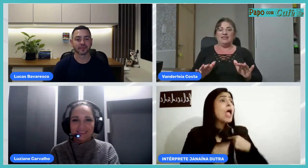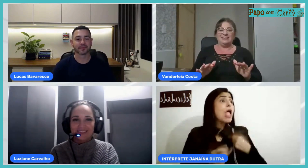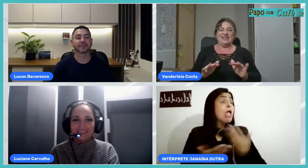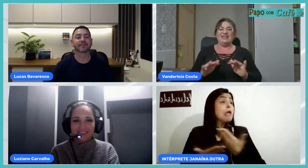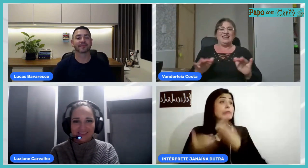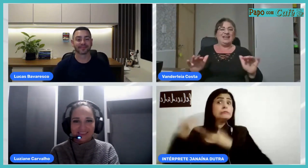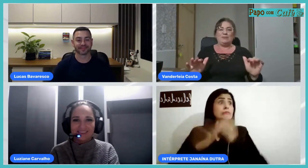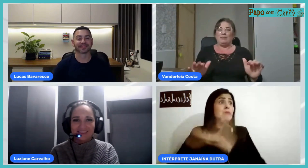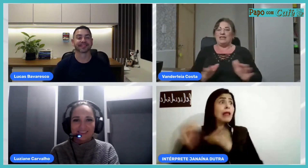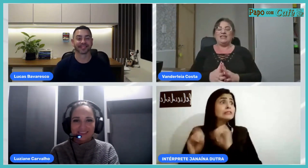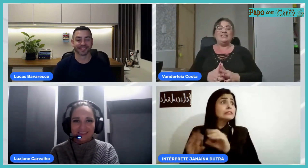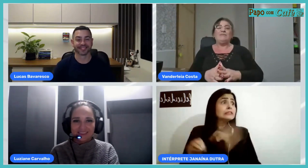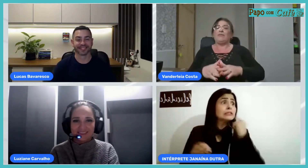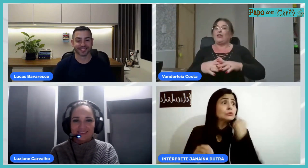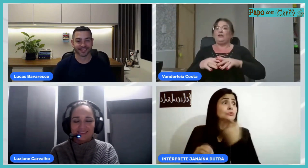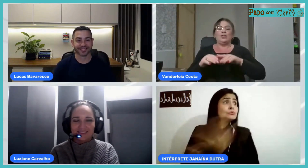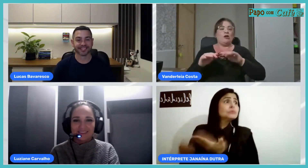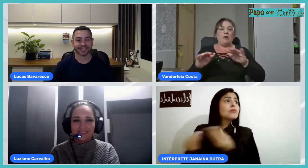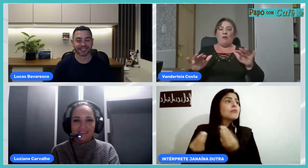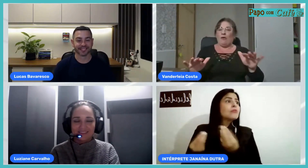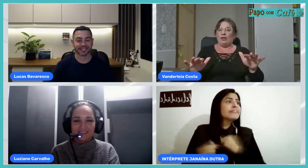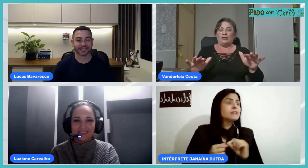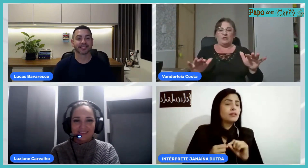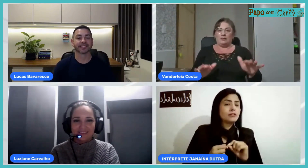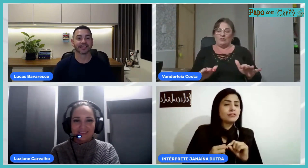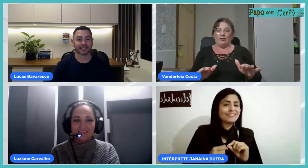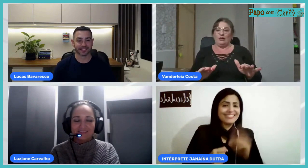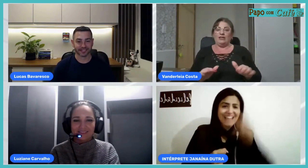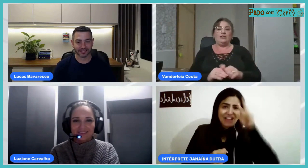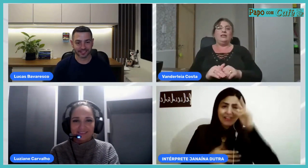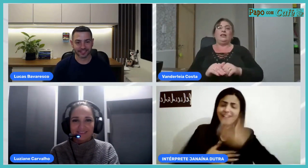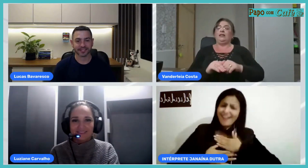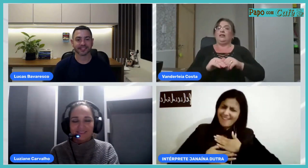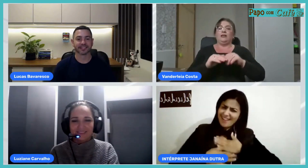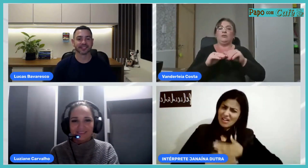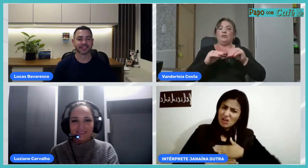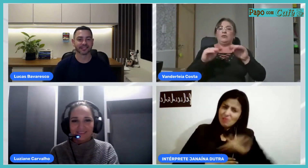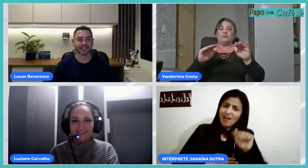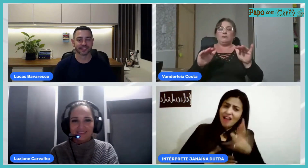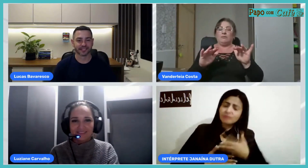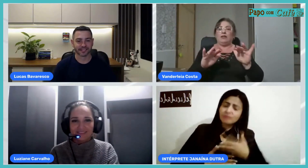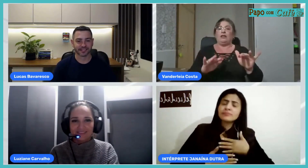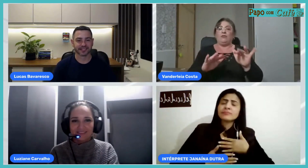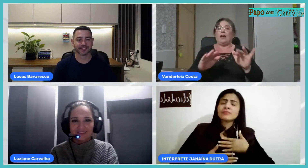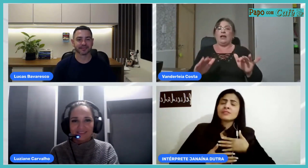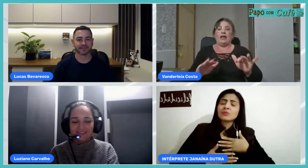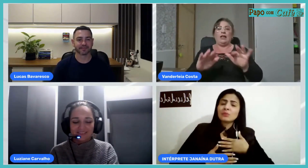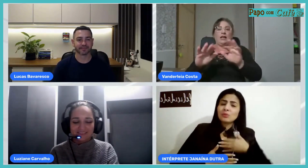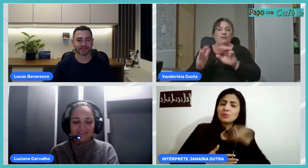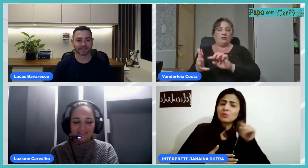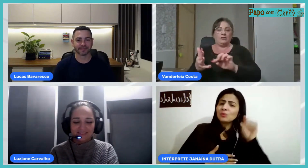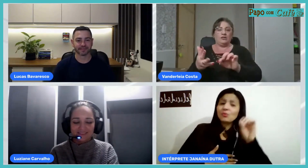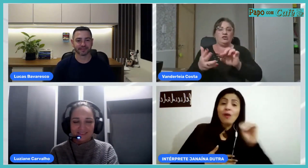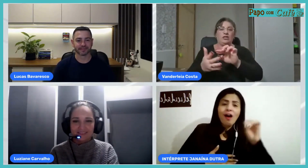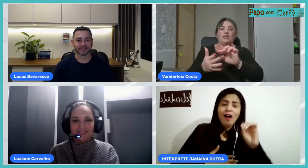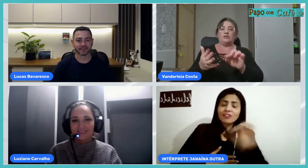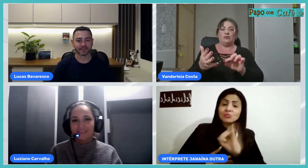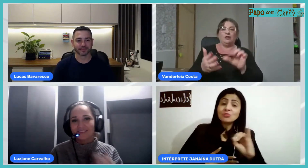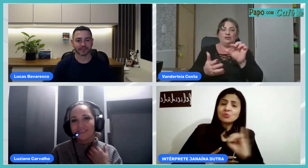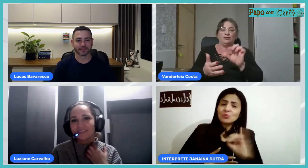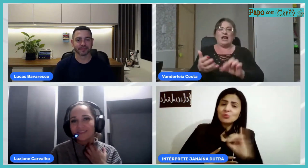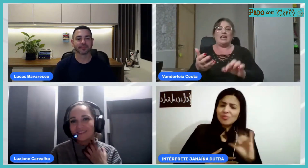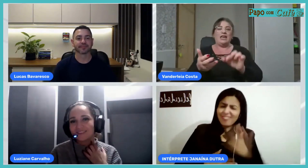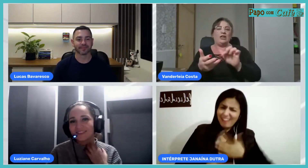respira, né? Respira. Tu já é uma ótima instrutora, então, né, tu vai lá, leva todas as